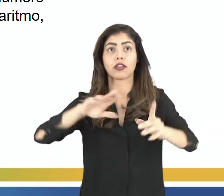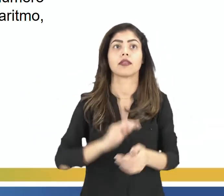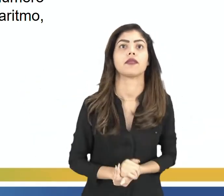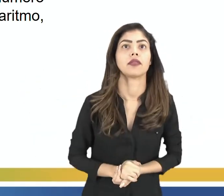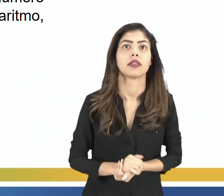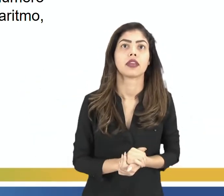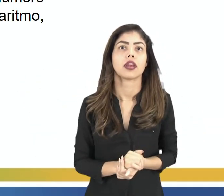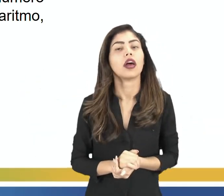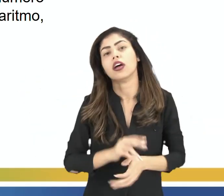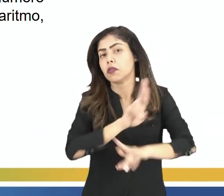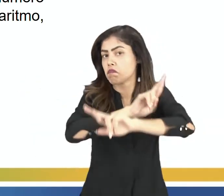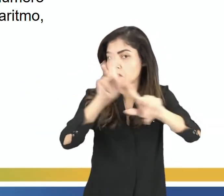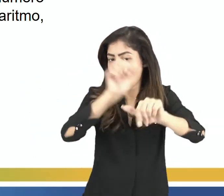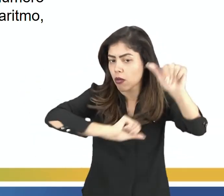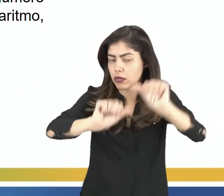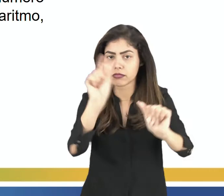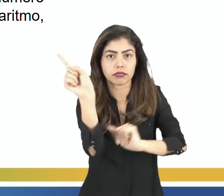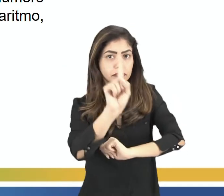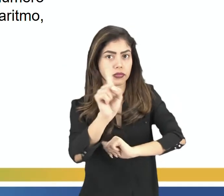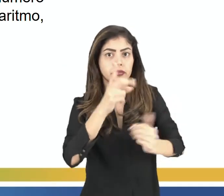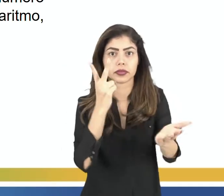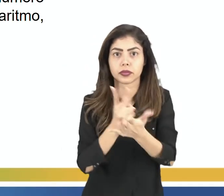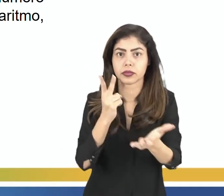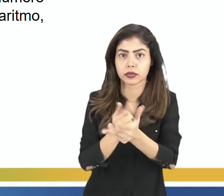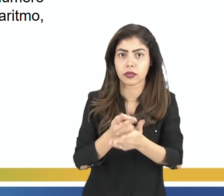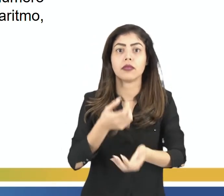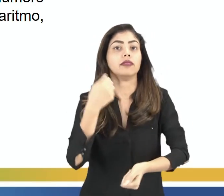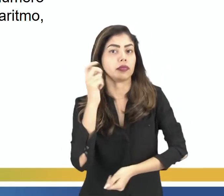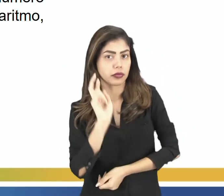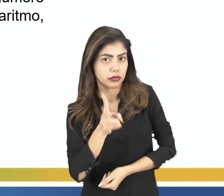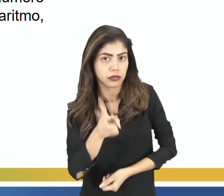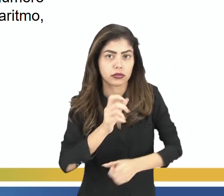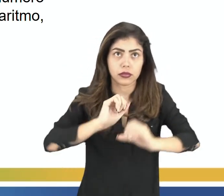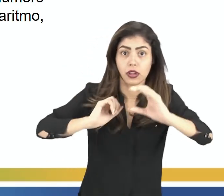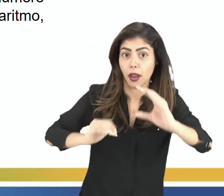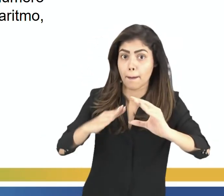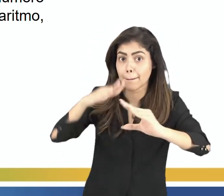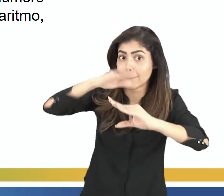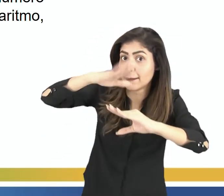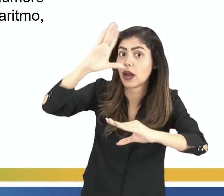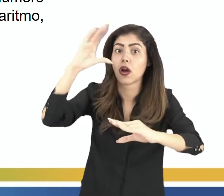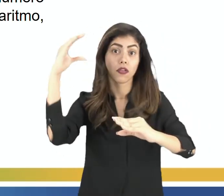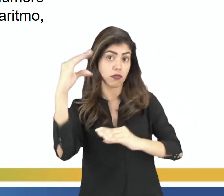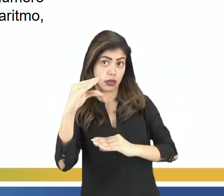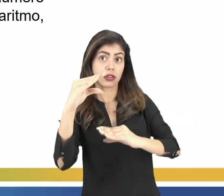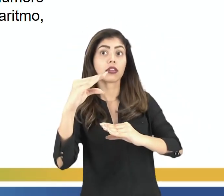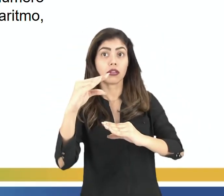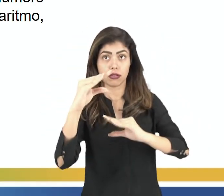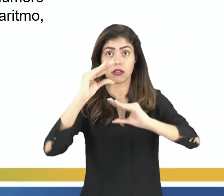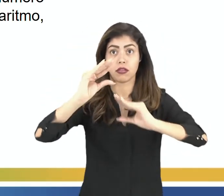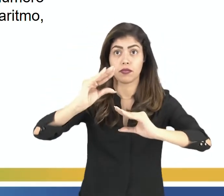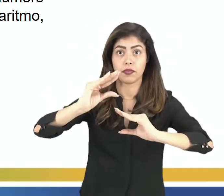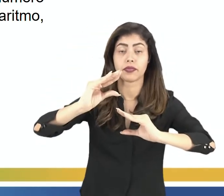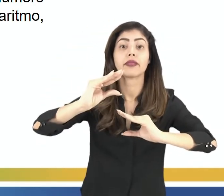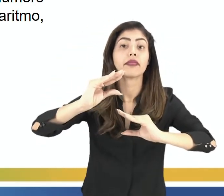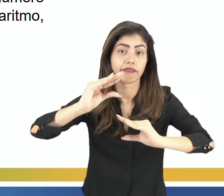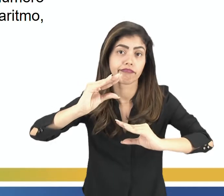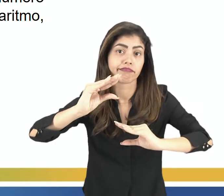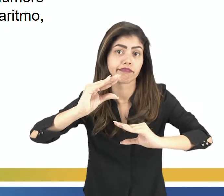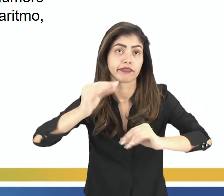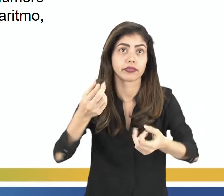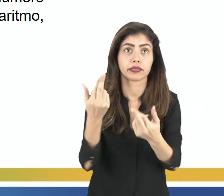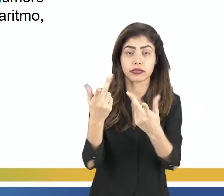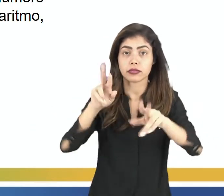essa desigualdade ela não vai mudar, né? Se ela mantém um sinal maior, ela vai permanecer com o sinal maior. Se ela está com o sinal, né,